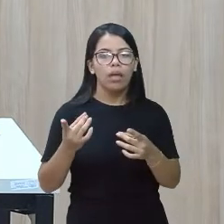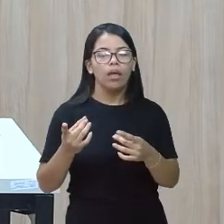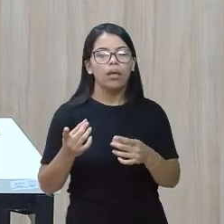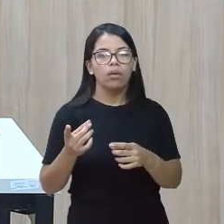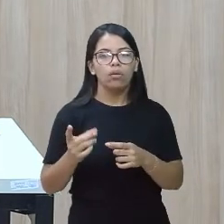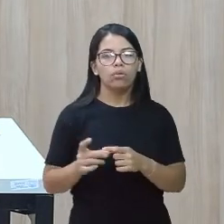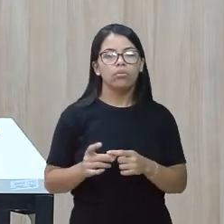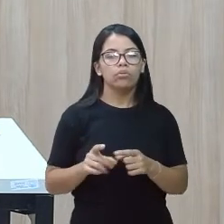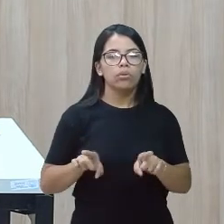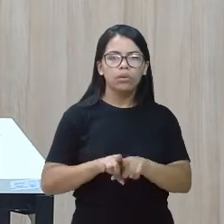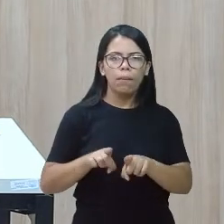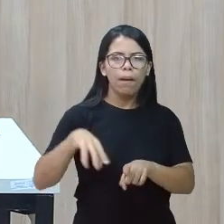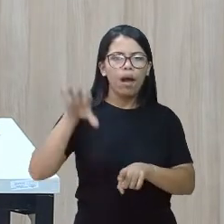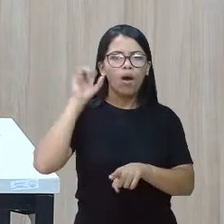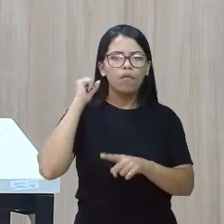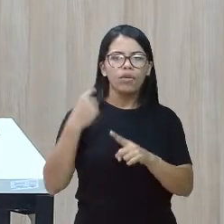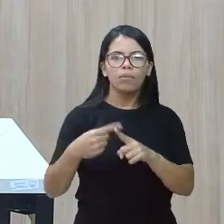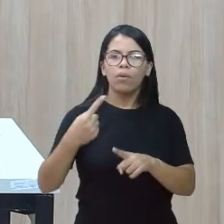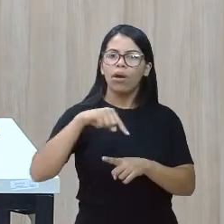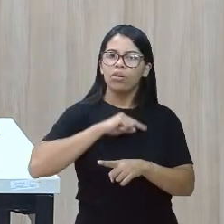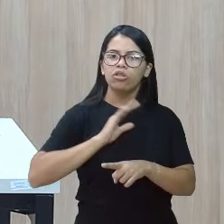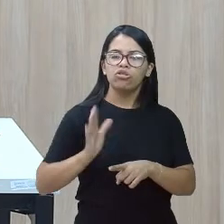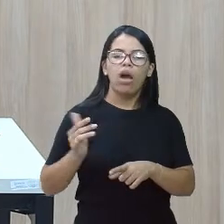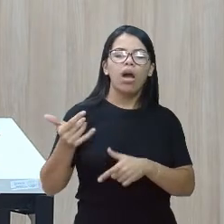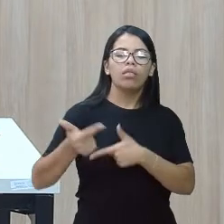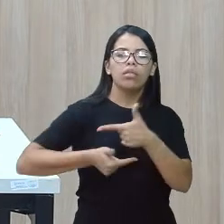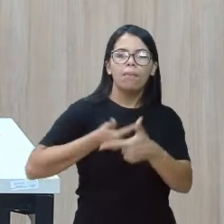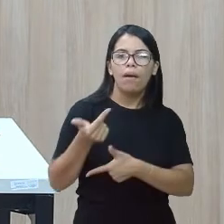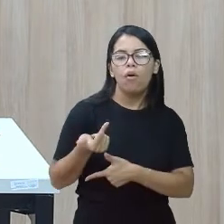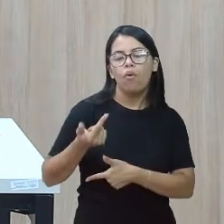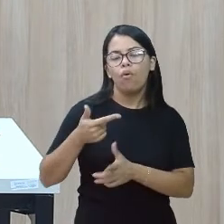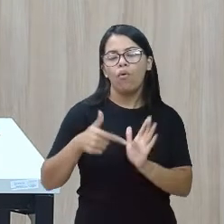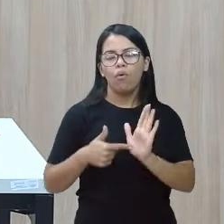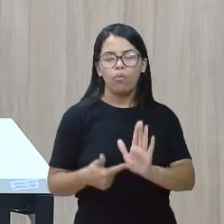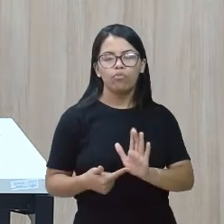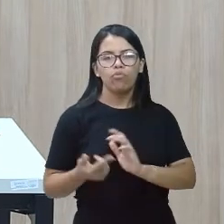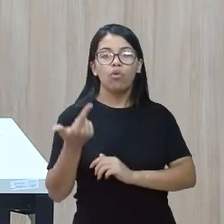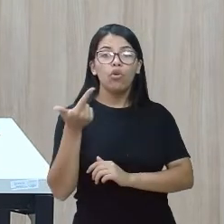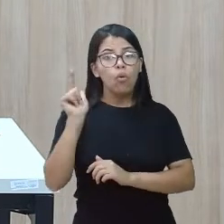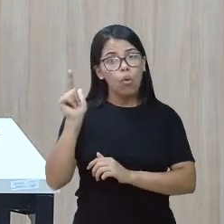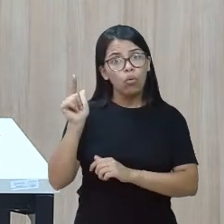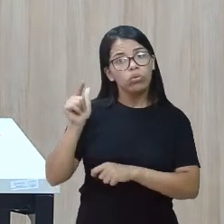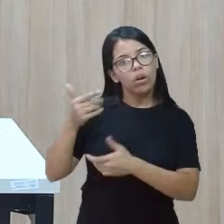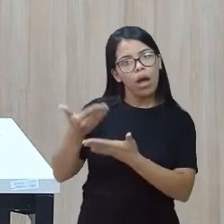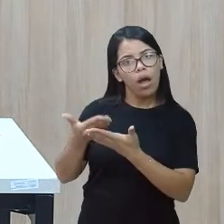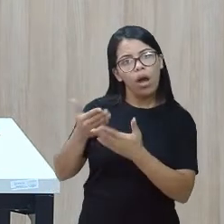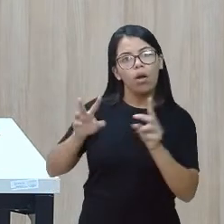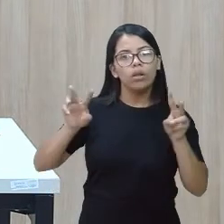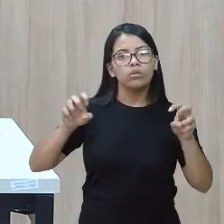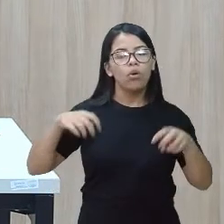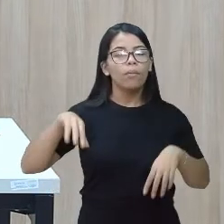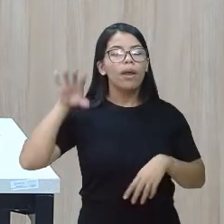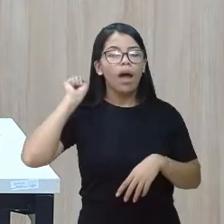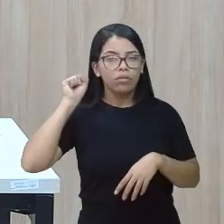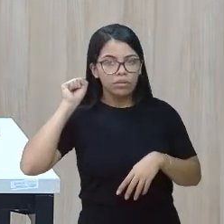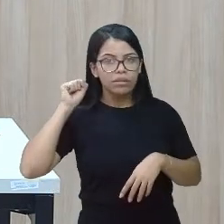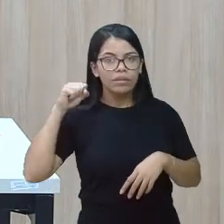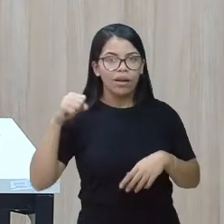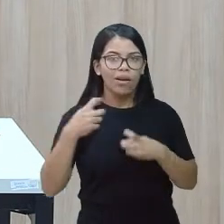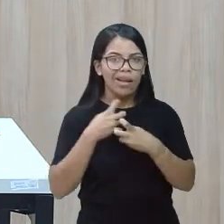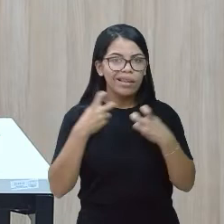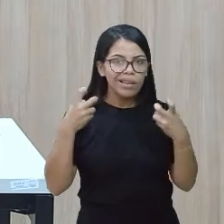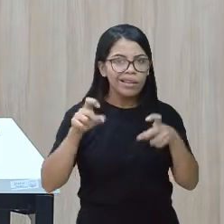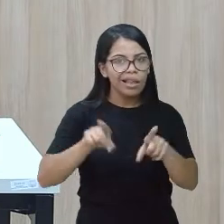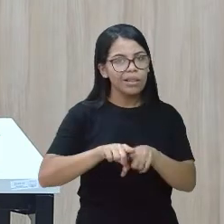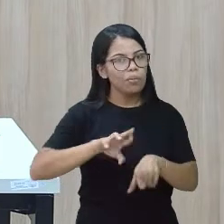a também ouvir, porque aí nós já trabalhamos em outros encontros a questão aí da audição, né? Esses gritos também não é legal